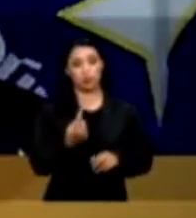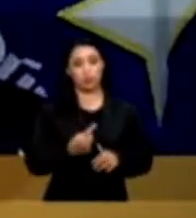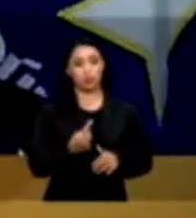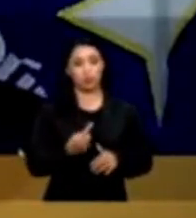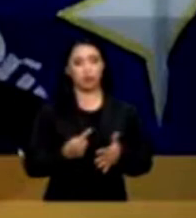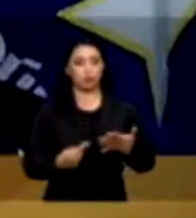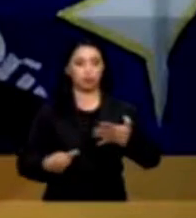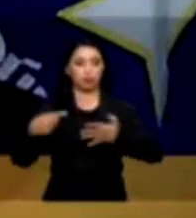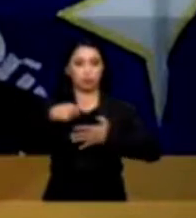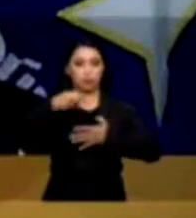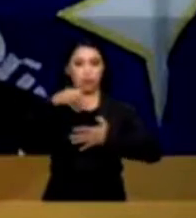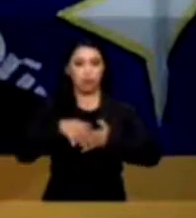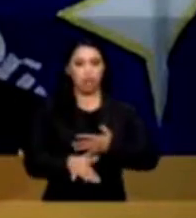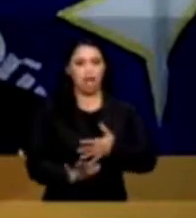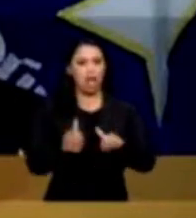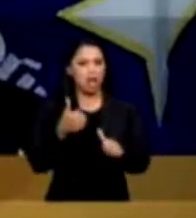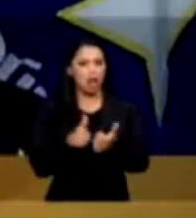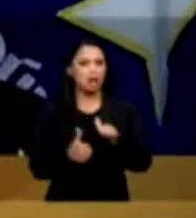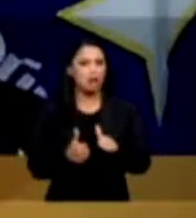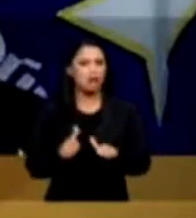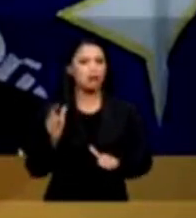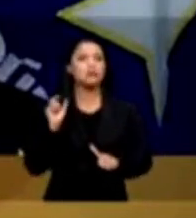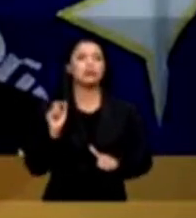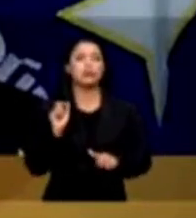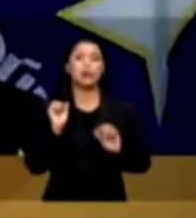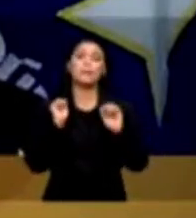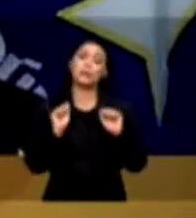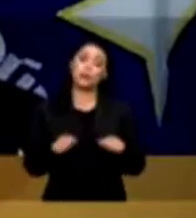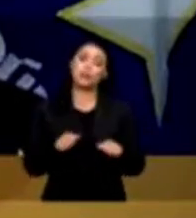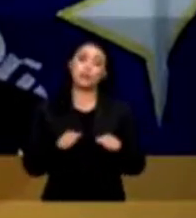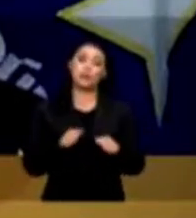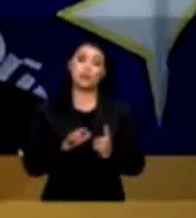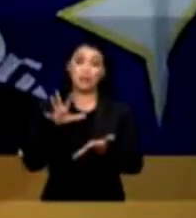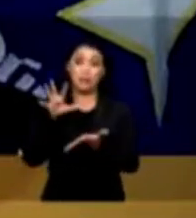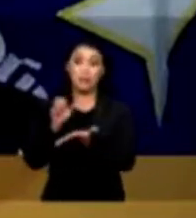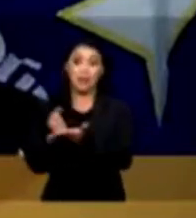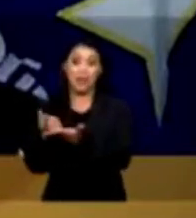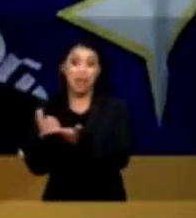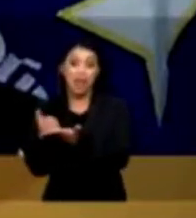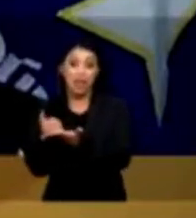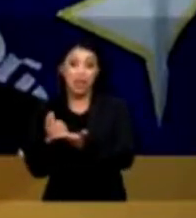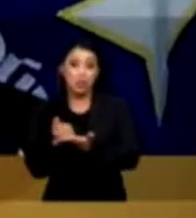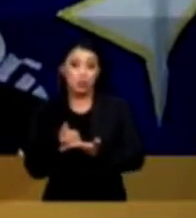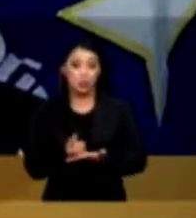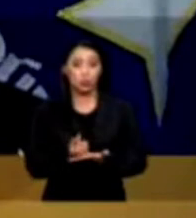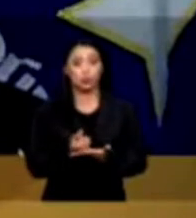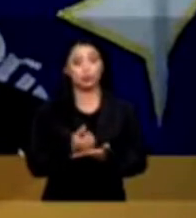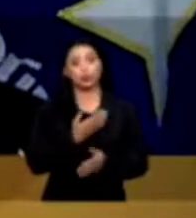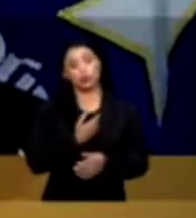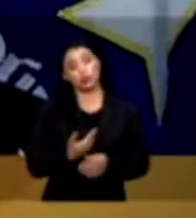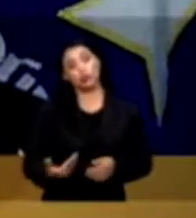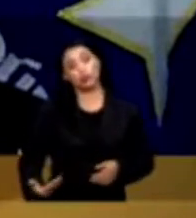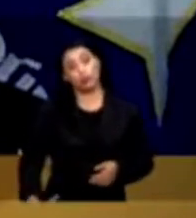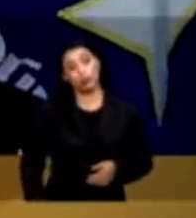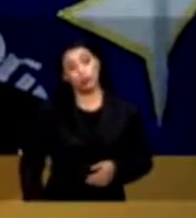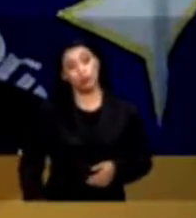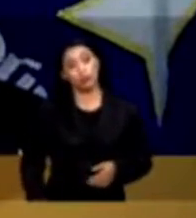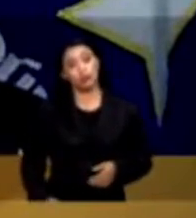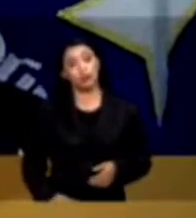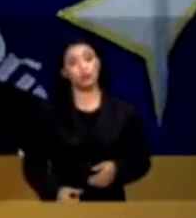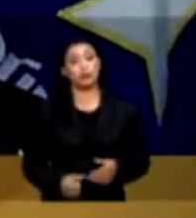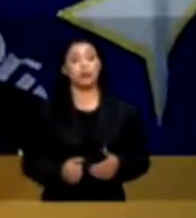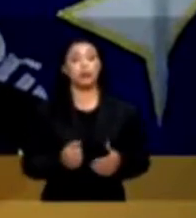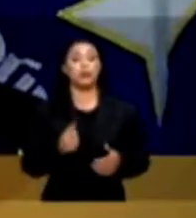repercussão geral, que analisa a possibilidade de sequestro de recursos financeiros do Estado na